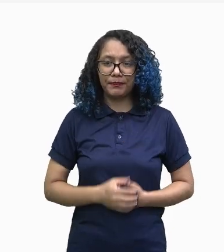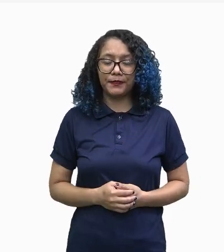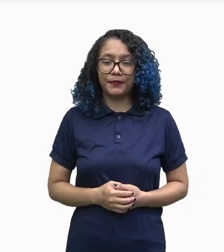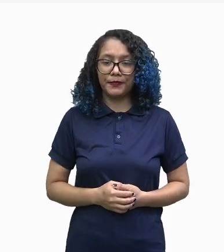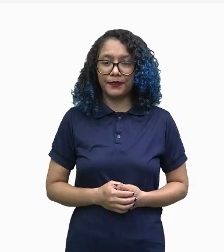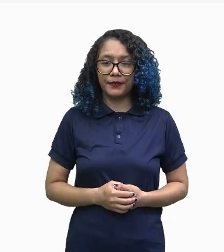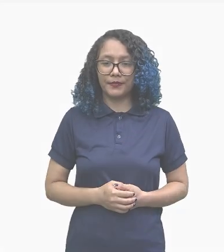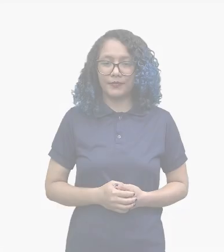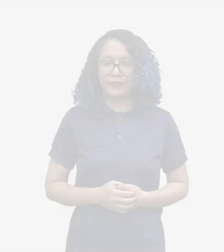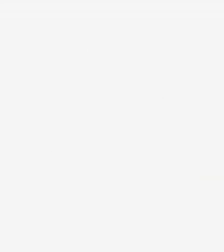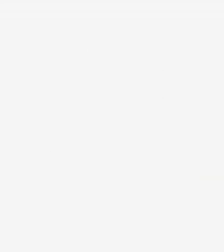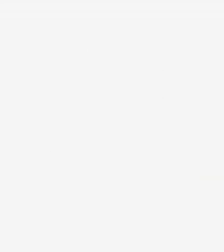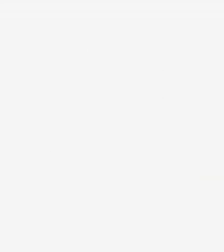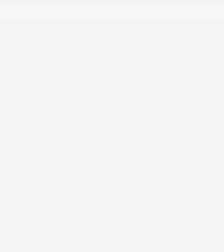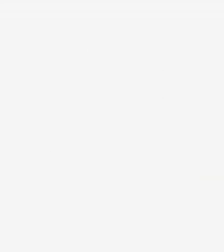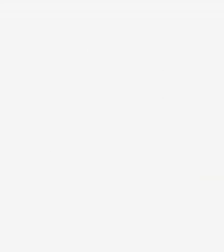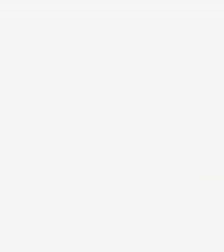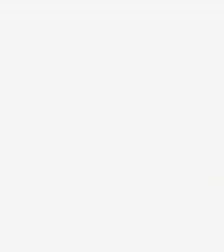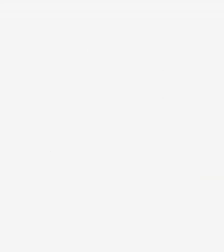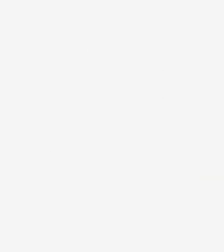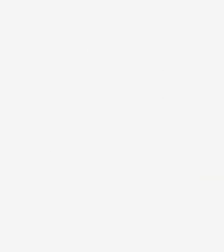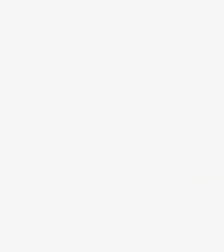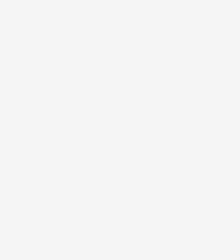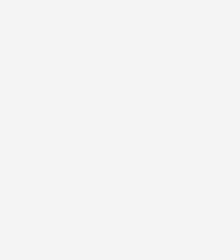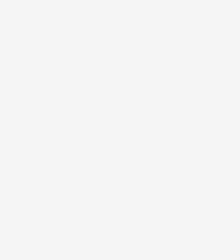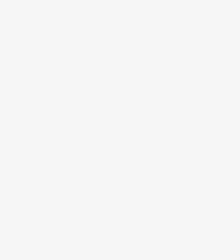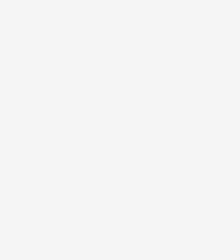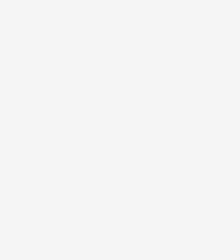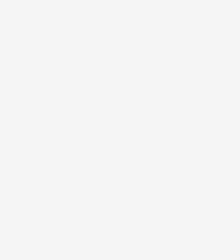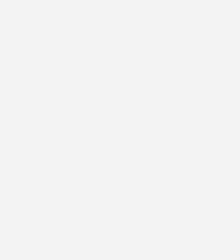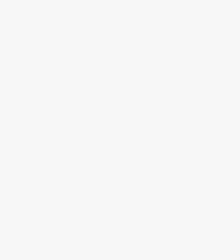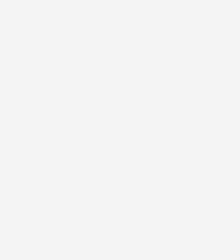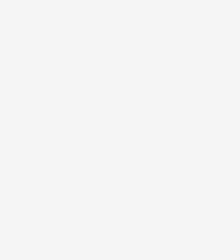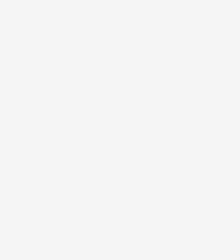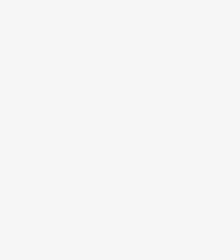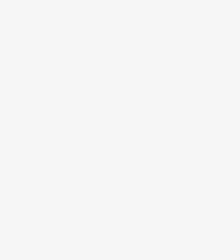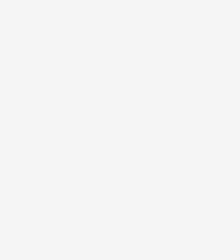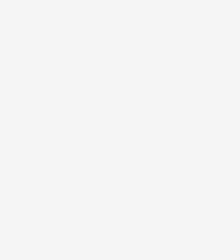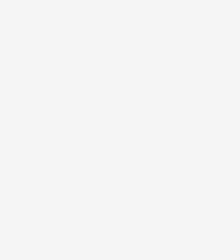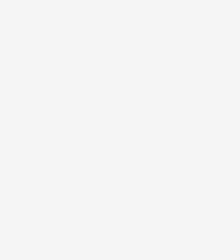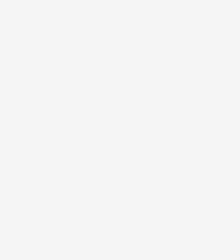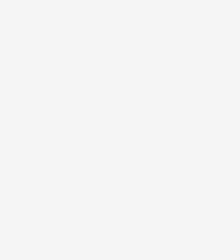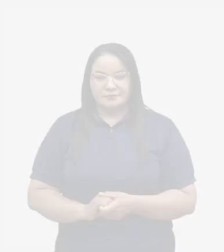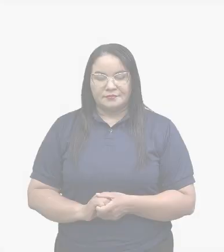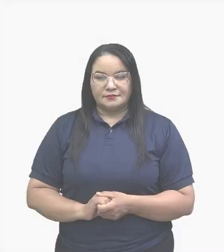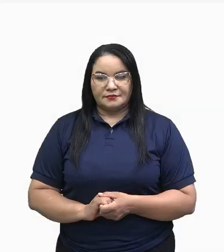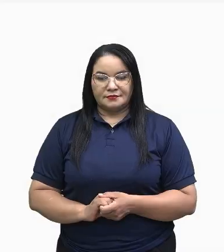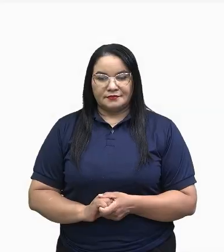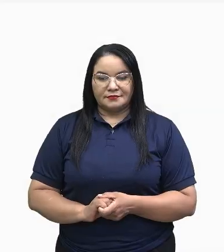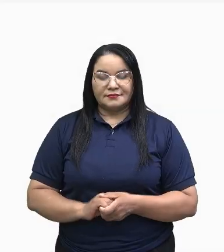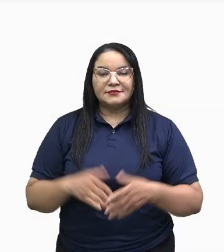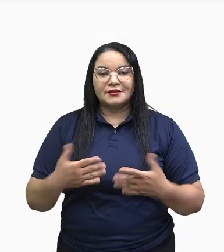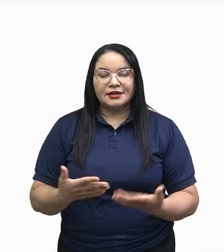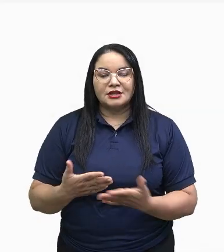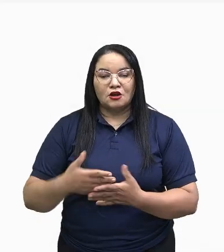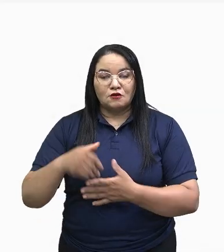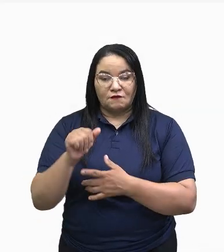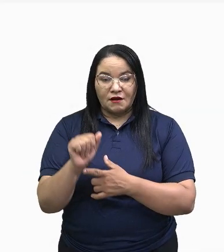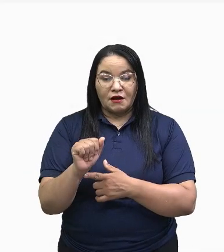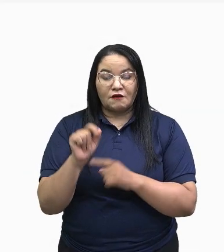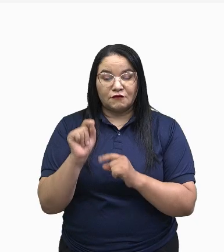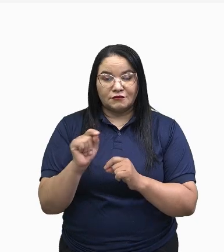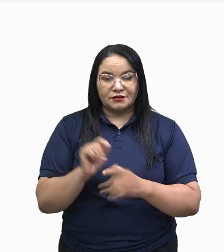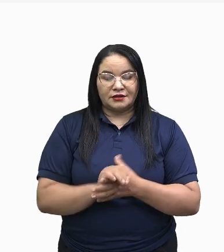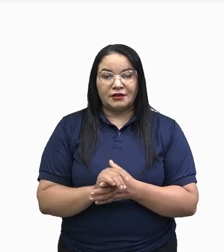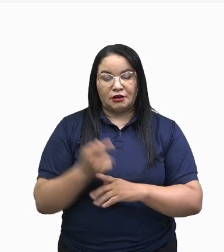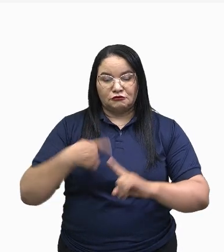é aquela tipo de radiação, né, mais, vamos dizer assim, mais comum, que mais aparece nos átomos, né, que